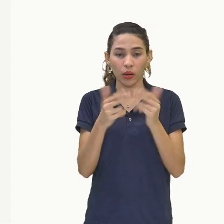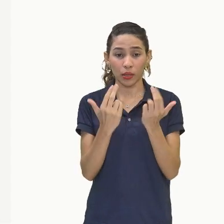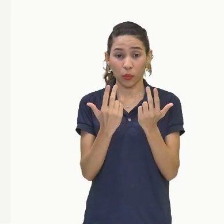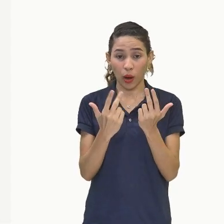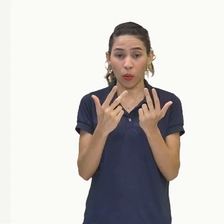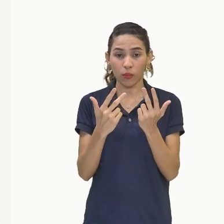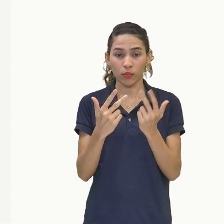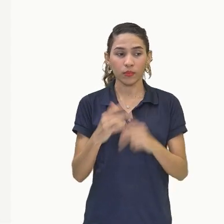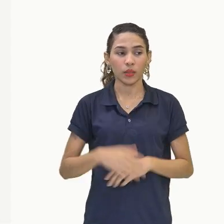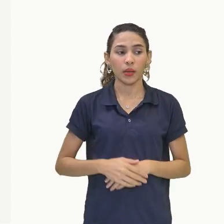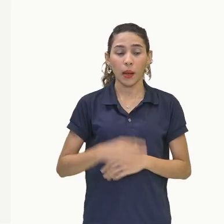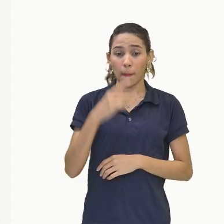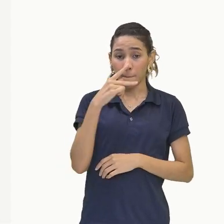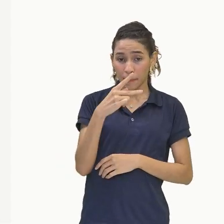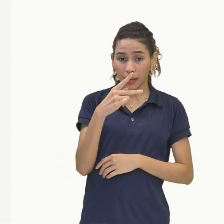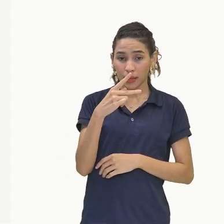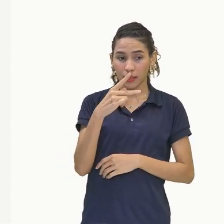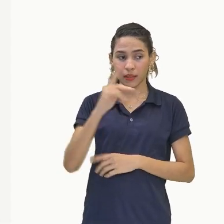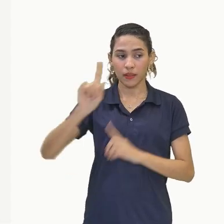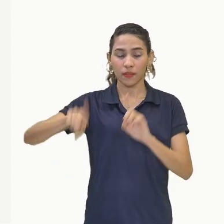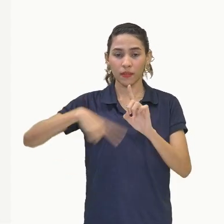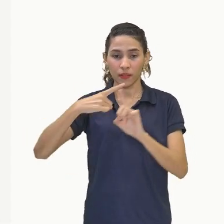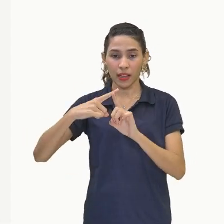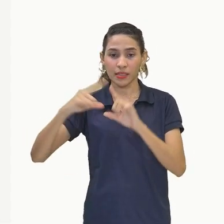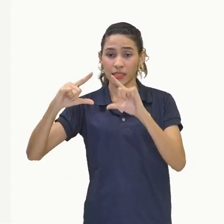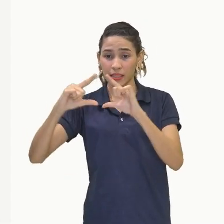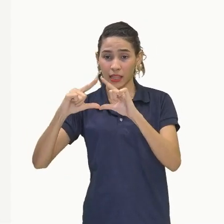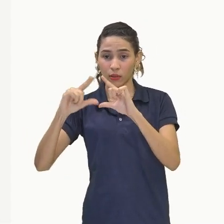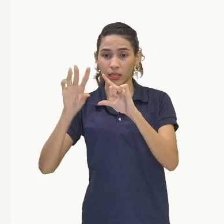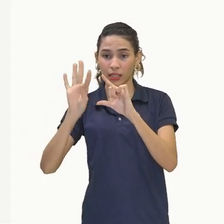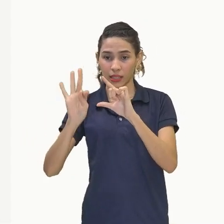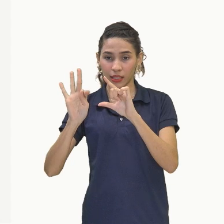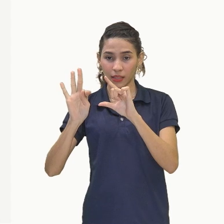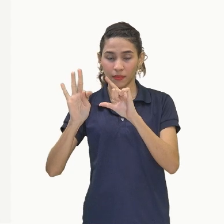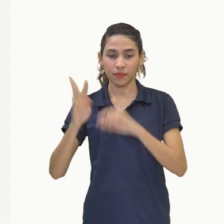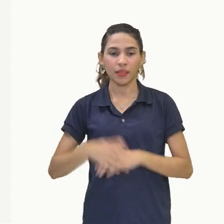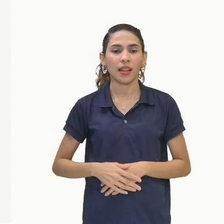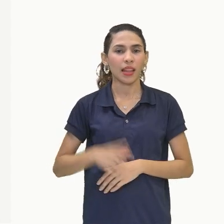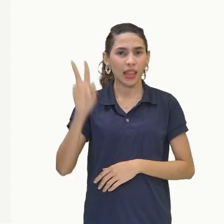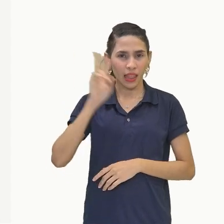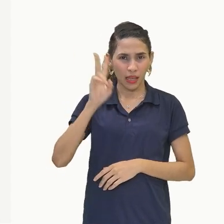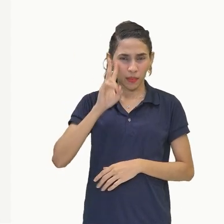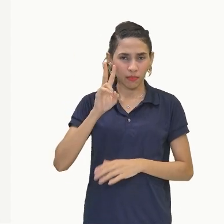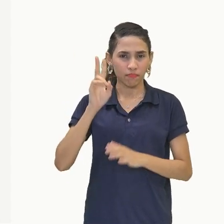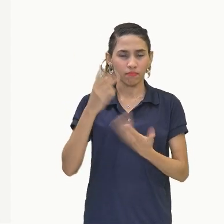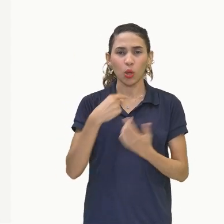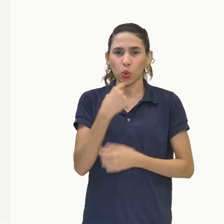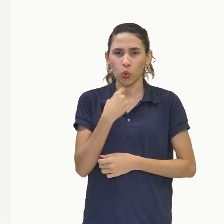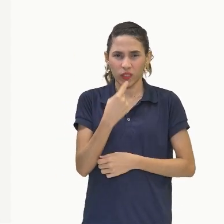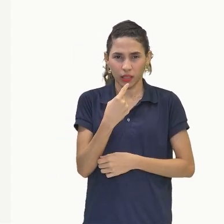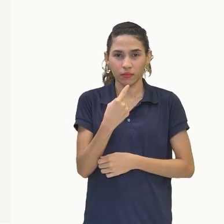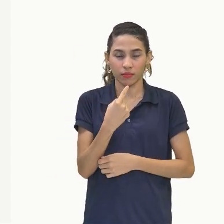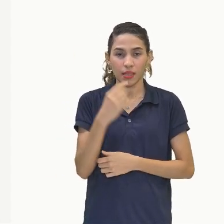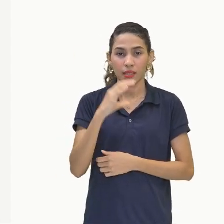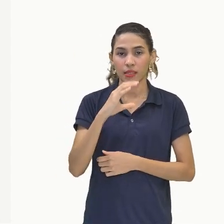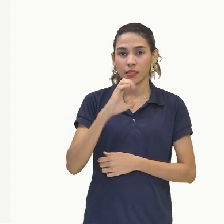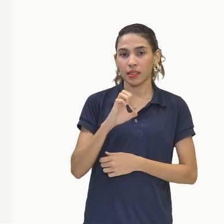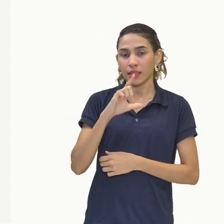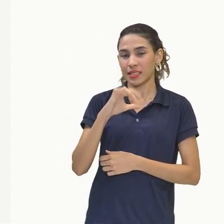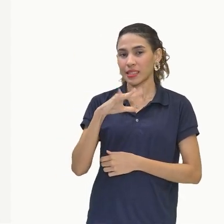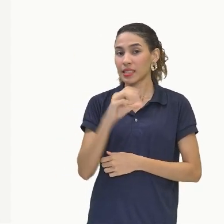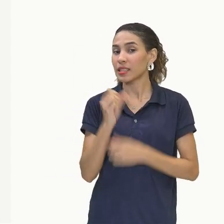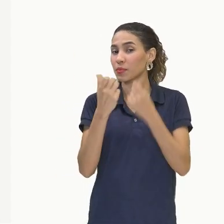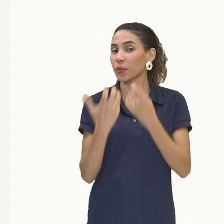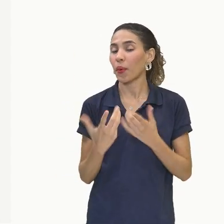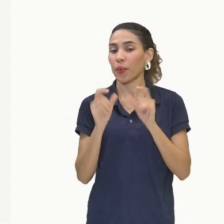o intervalo de tempo. Lembram lá do questionamento da Cecília? O que a Cecília nos